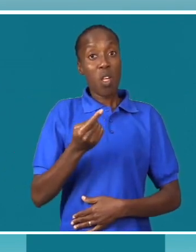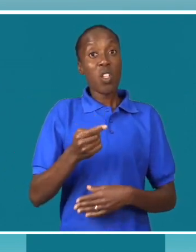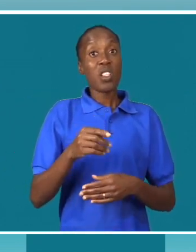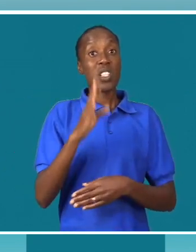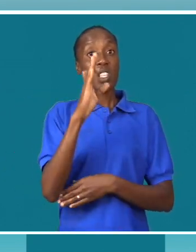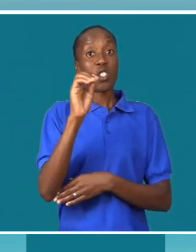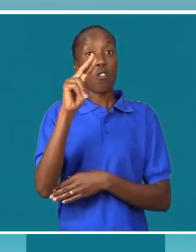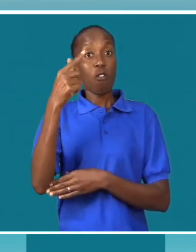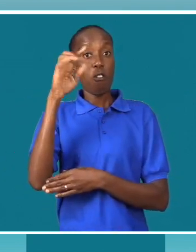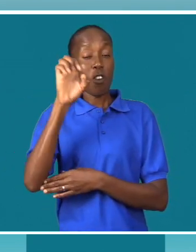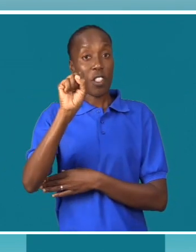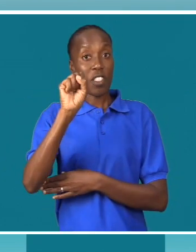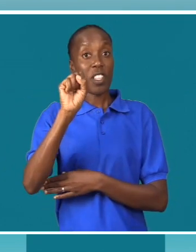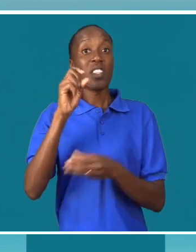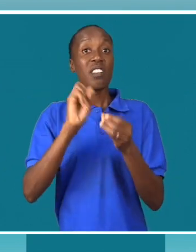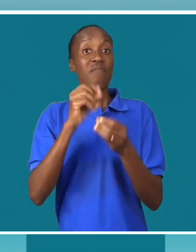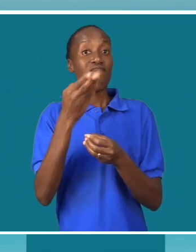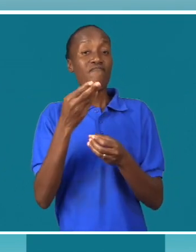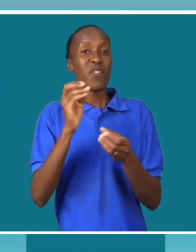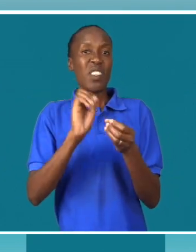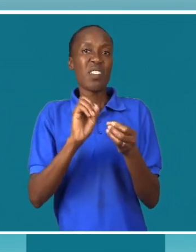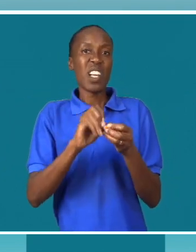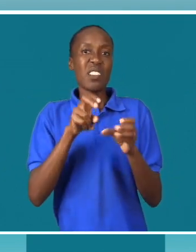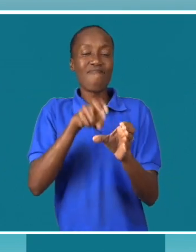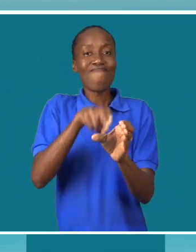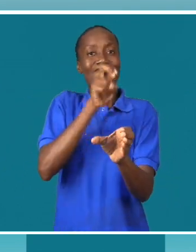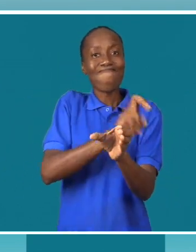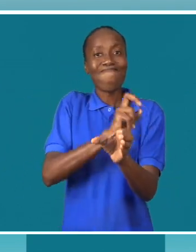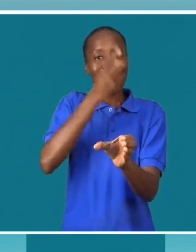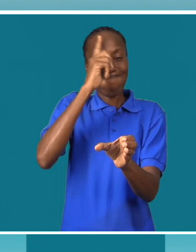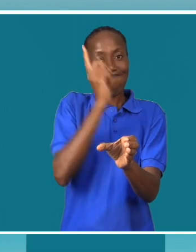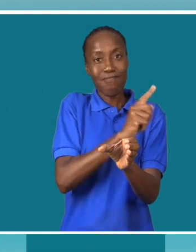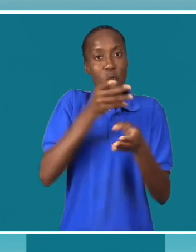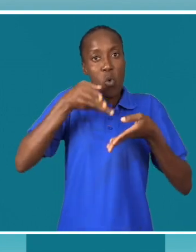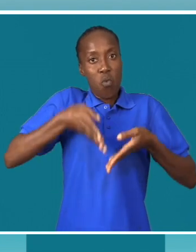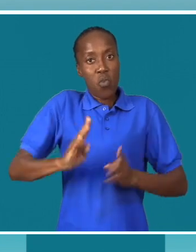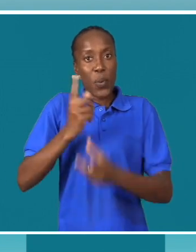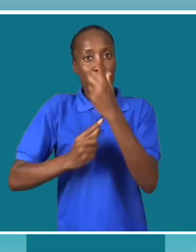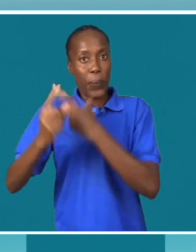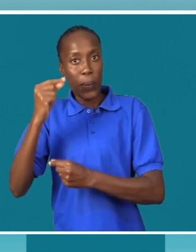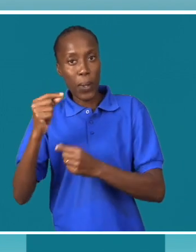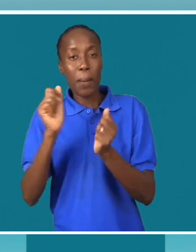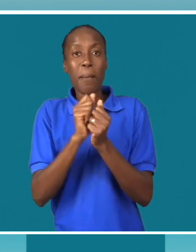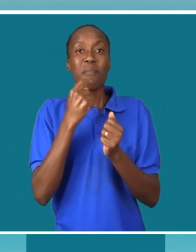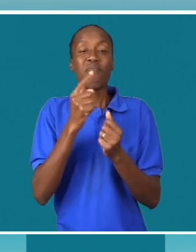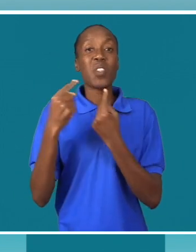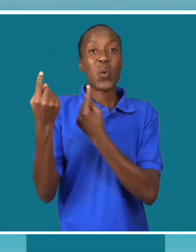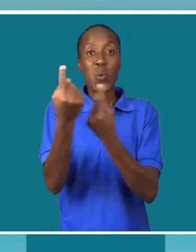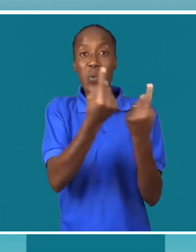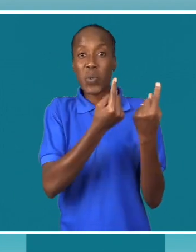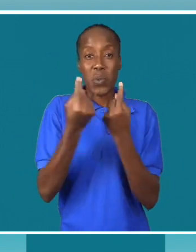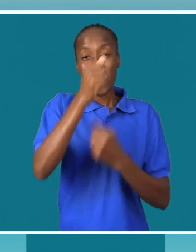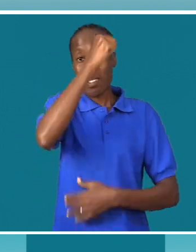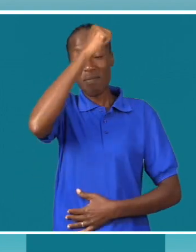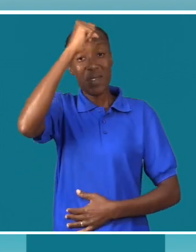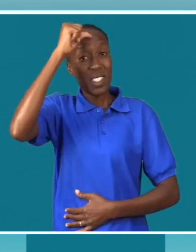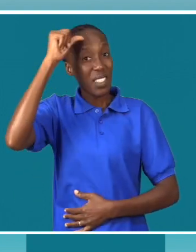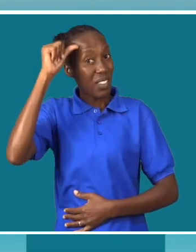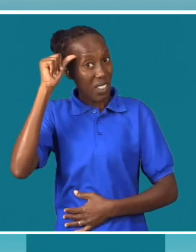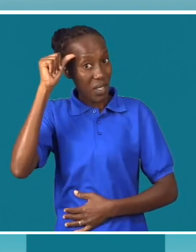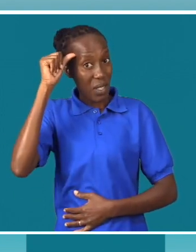foram também abandonadas pelos seus filhos. Fato que as deixam numa situação difícil.